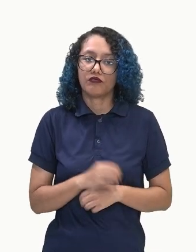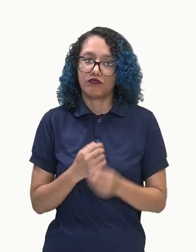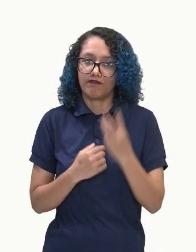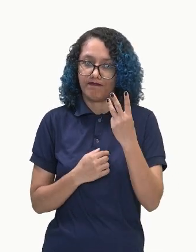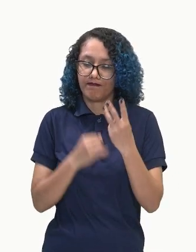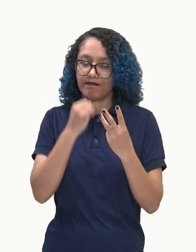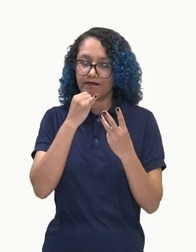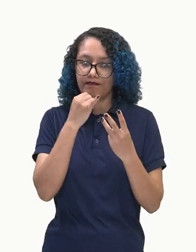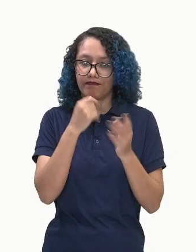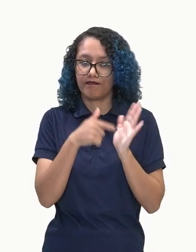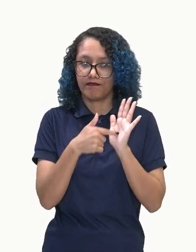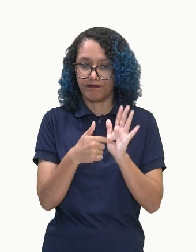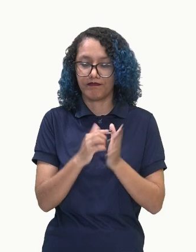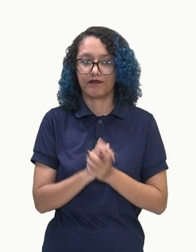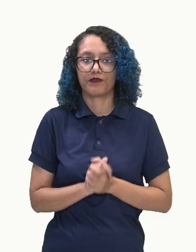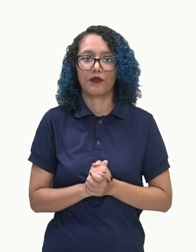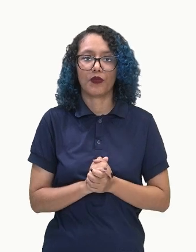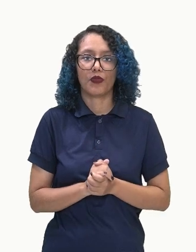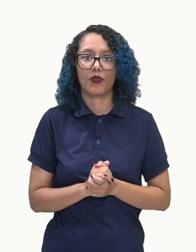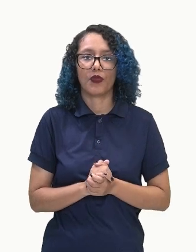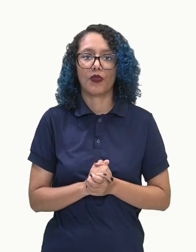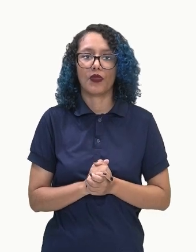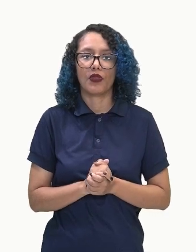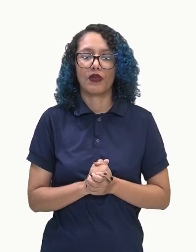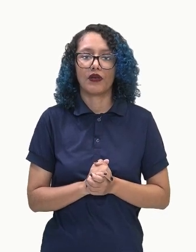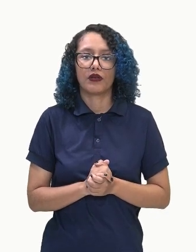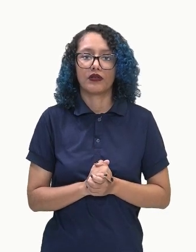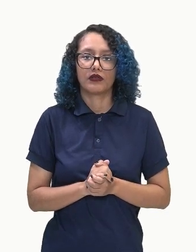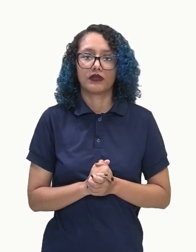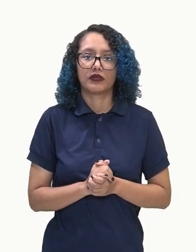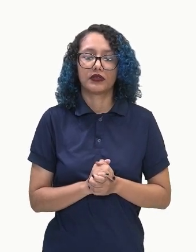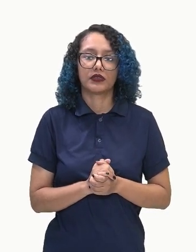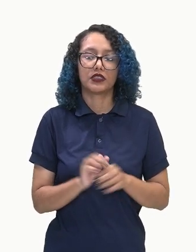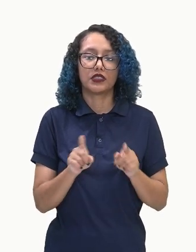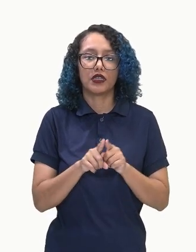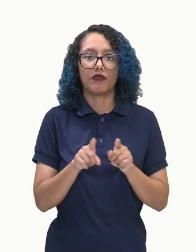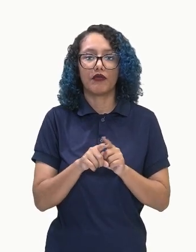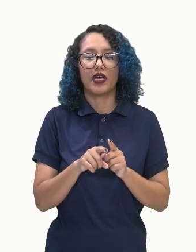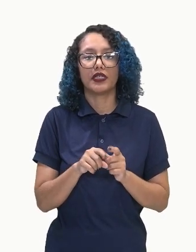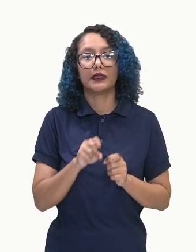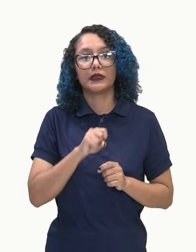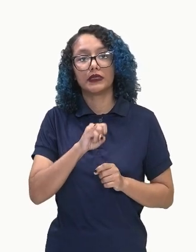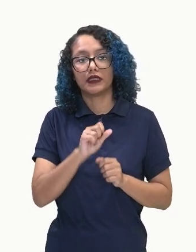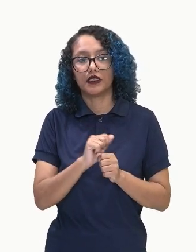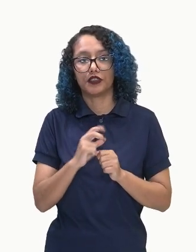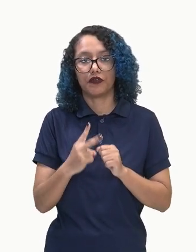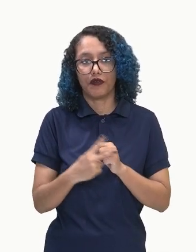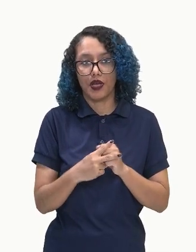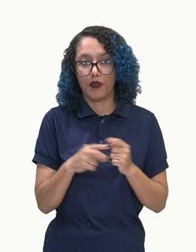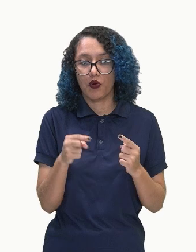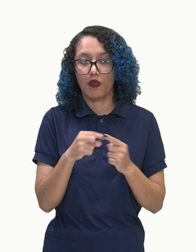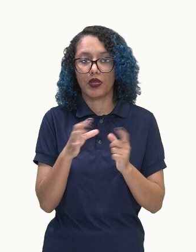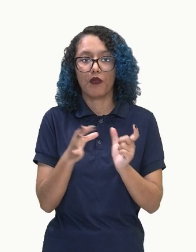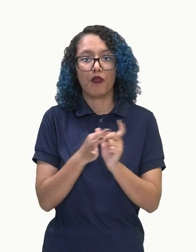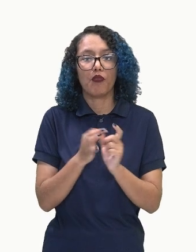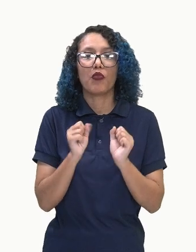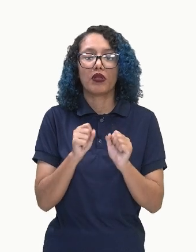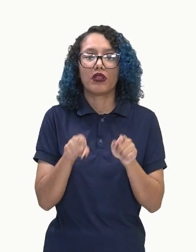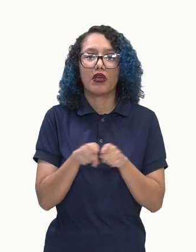eu trouxe aqui para vocês. Os advérbios, quando funcionando como linking words, podem apresentar uma ideia de